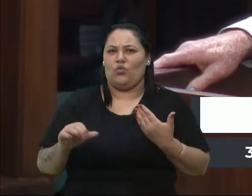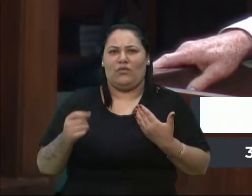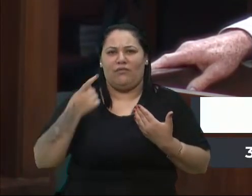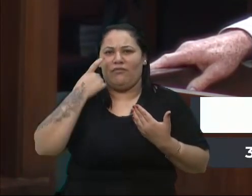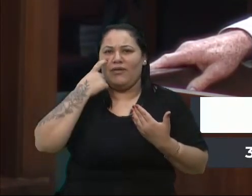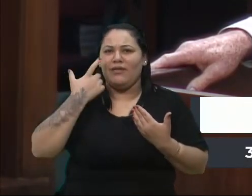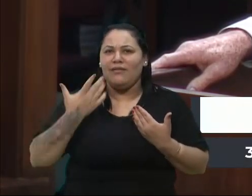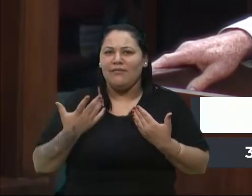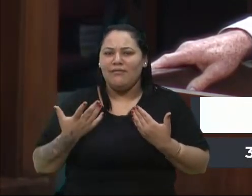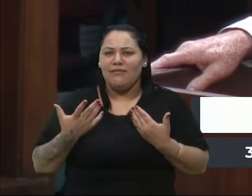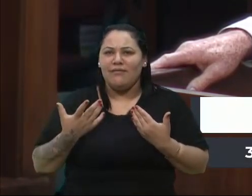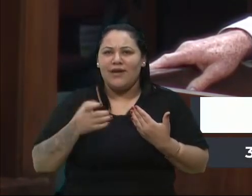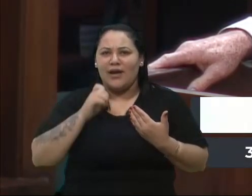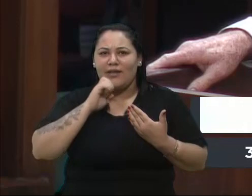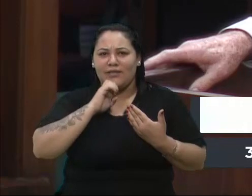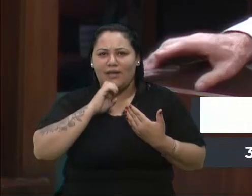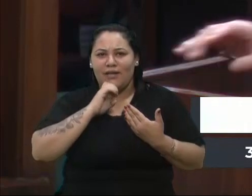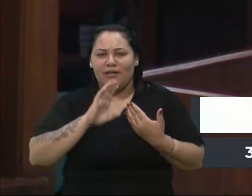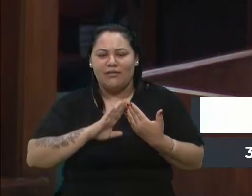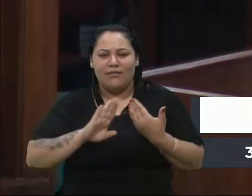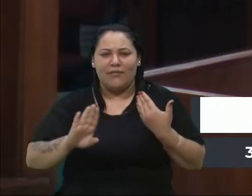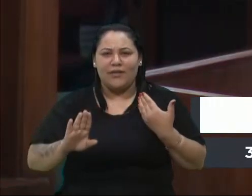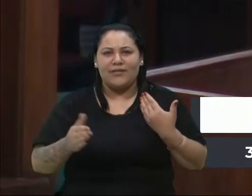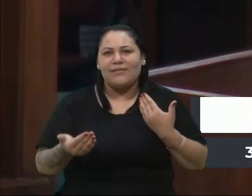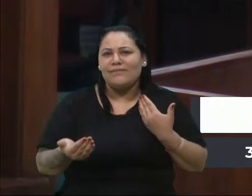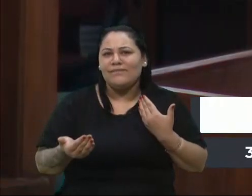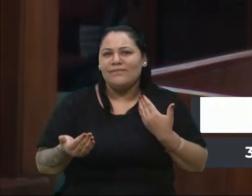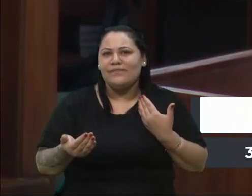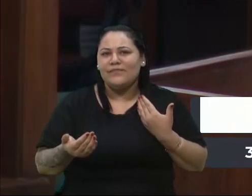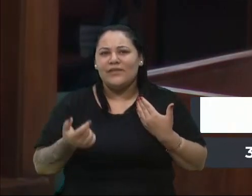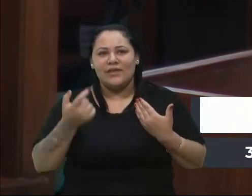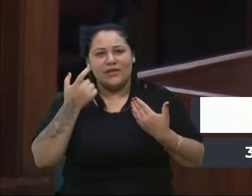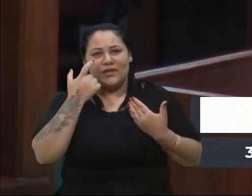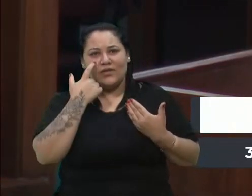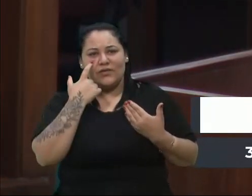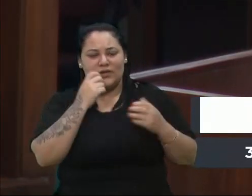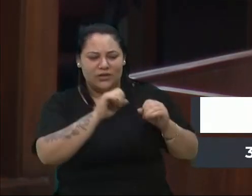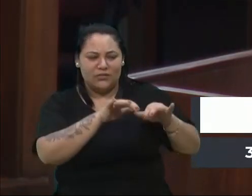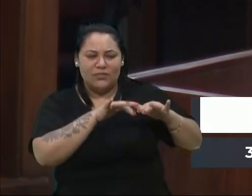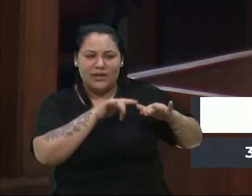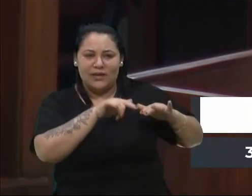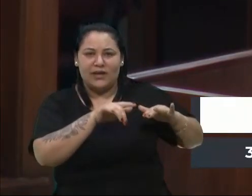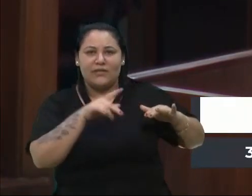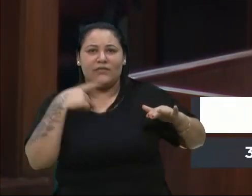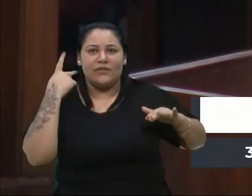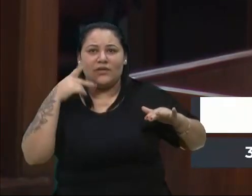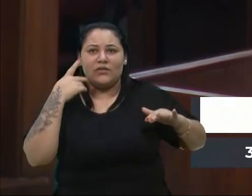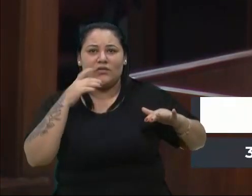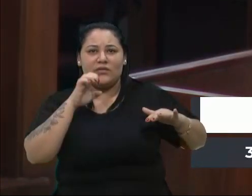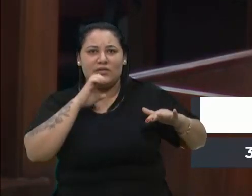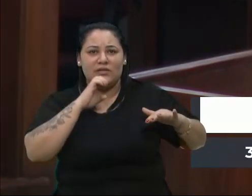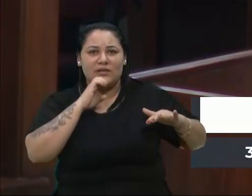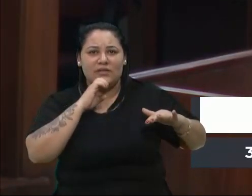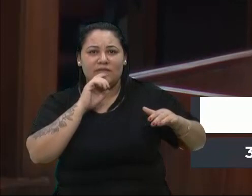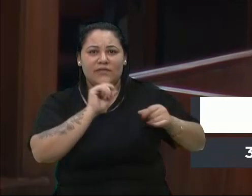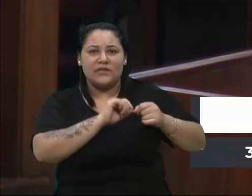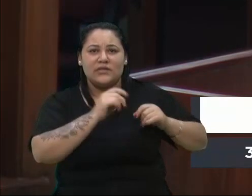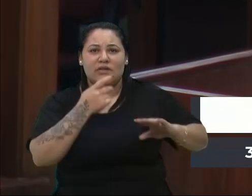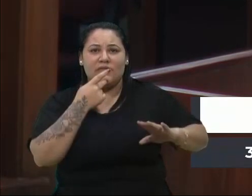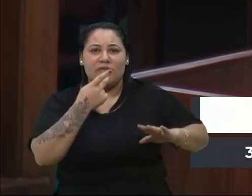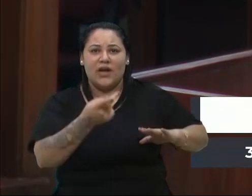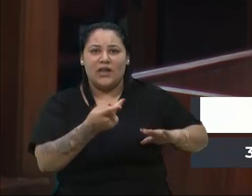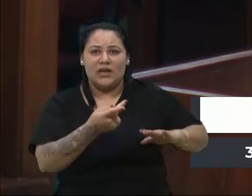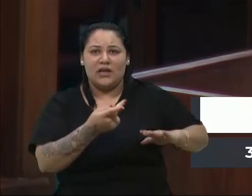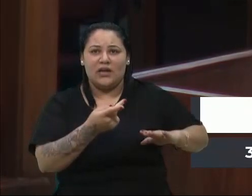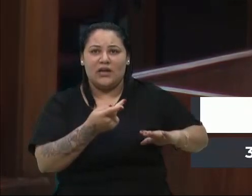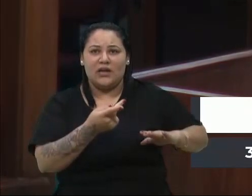aqui, no plenário, a vereadora Estela fazendo o pronunciamento, dando,